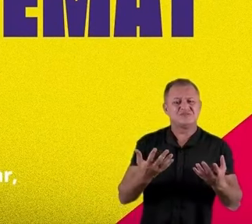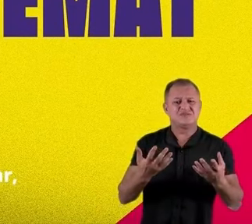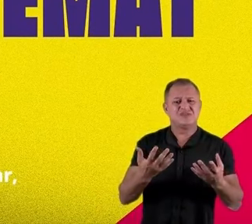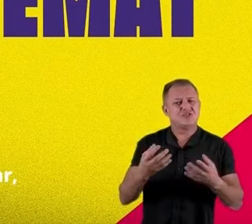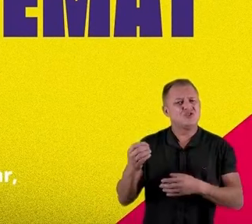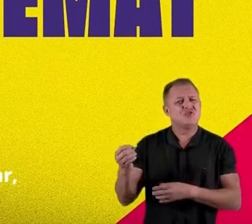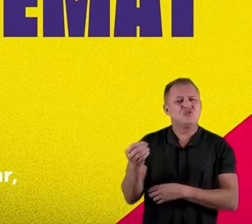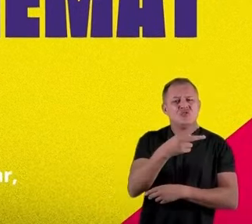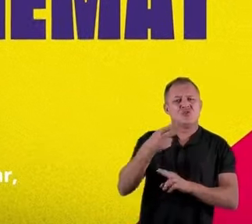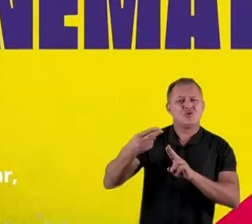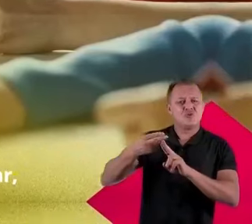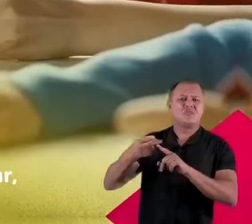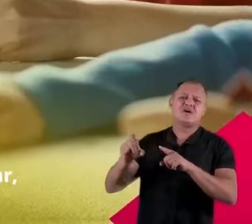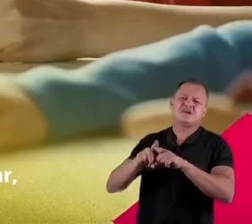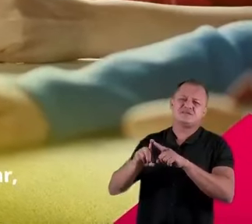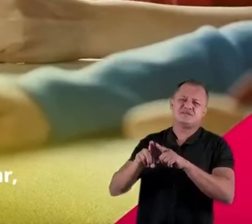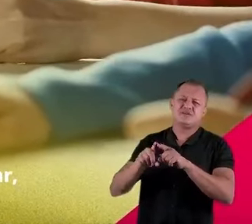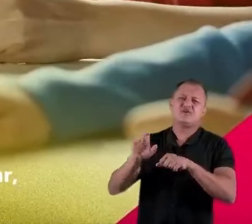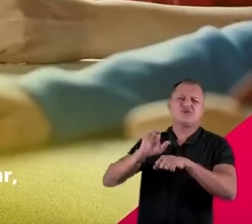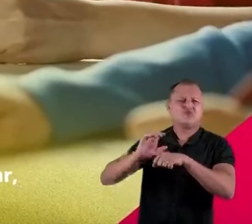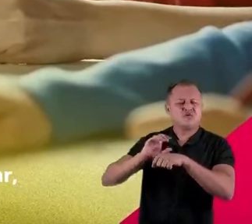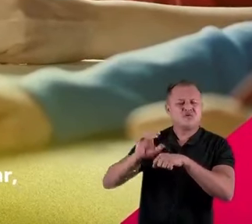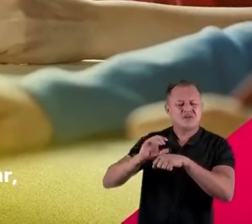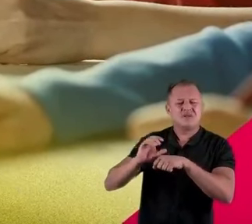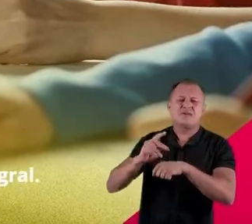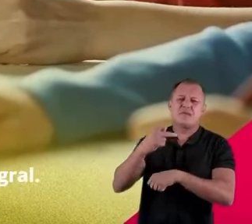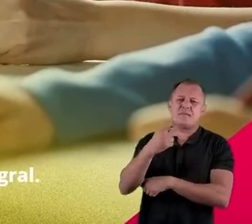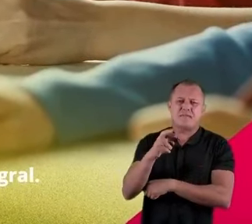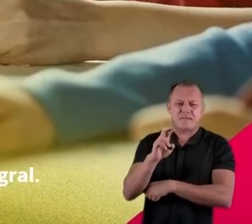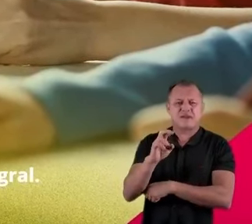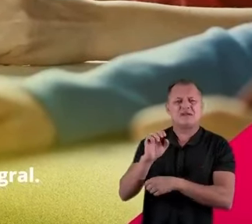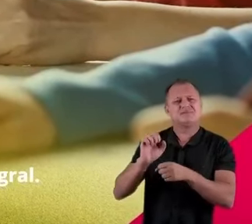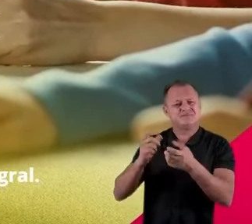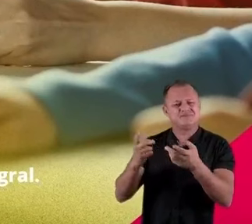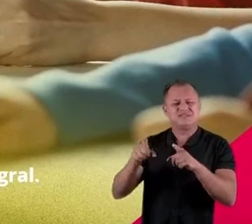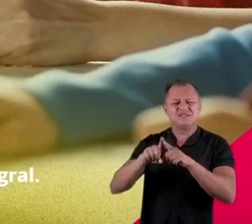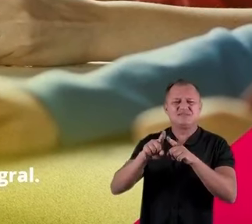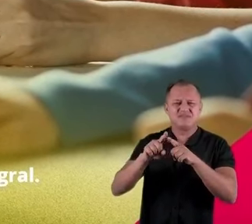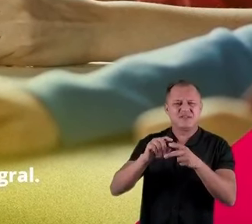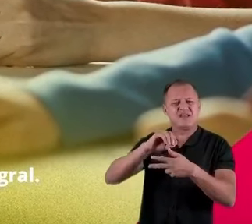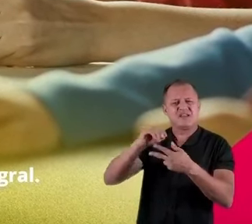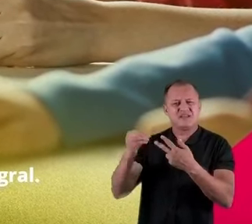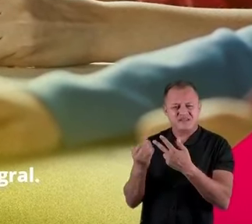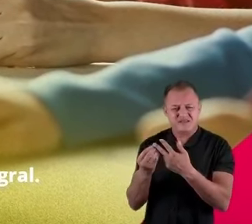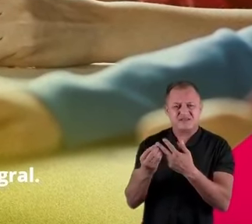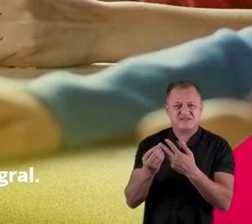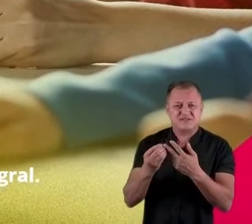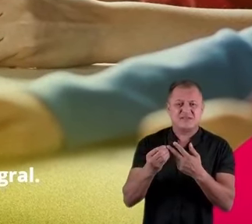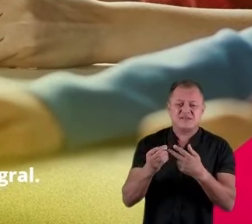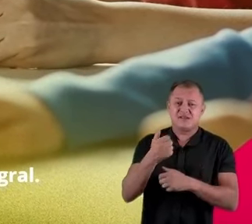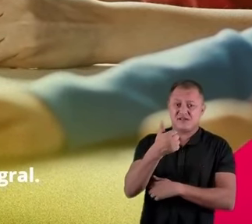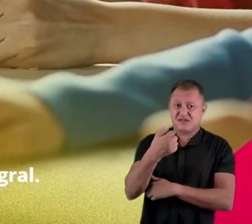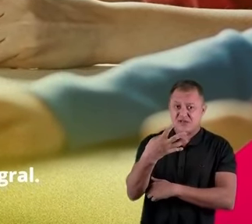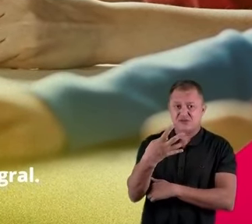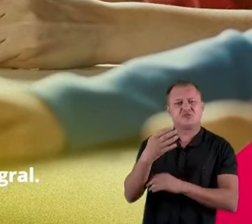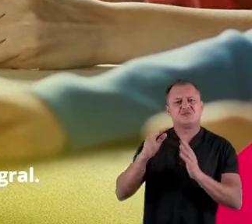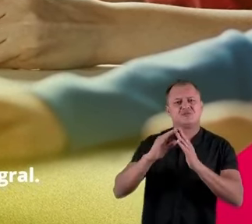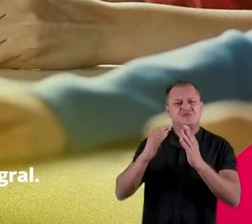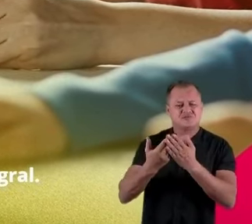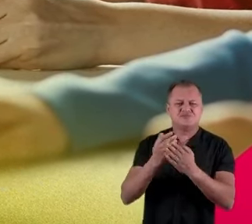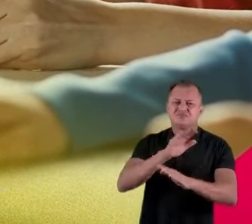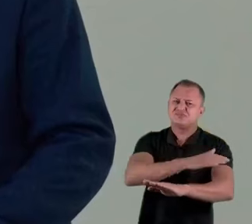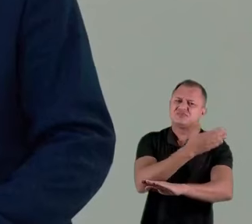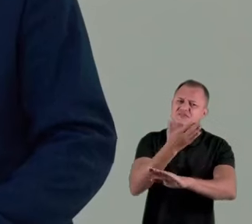um campus novo da Unimate e curso pré-vestibular, pré-ENEM nos bairros e 14 novas escolas em